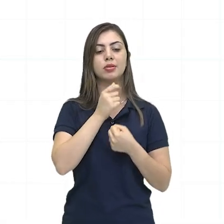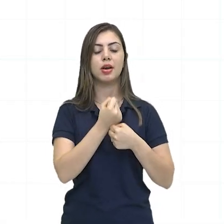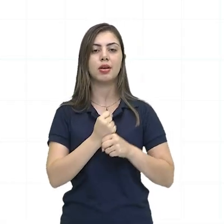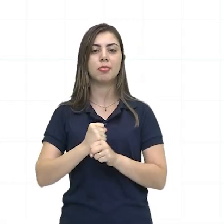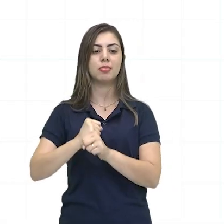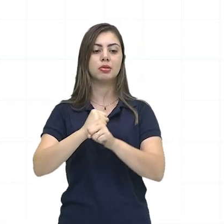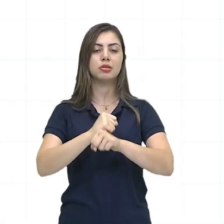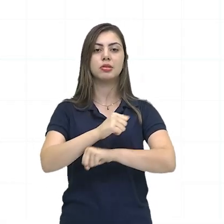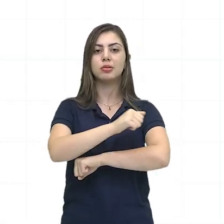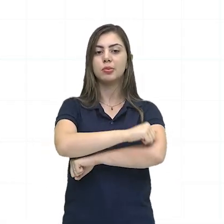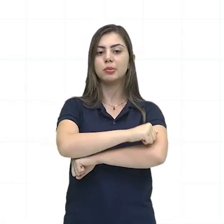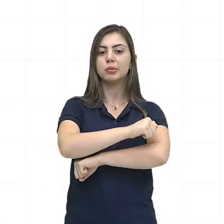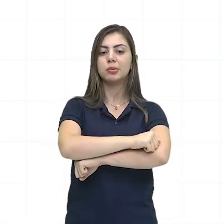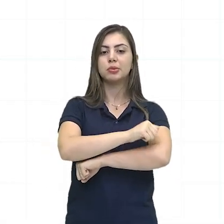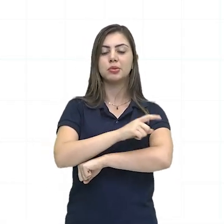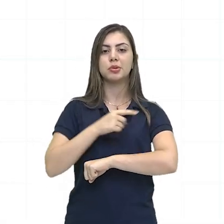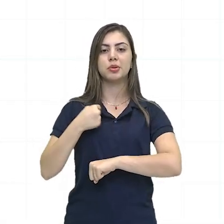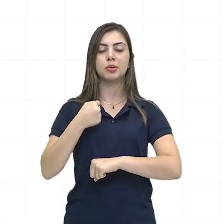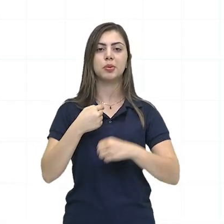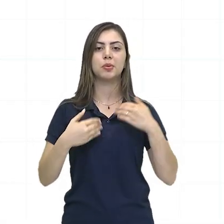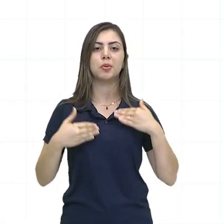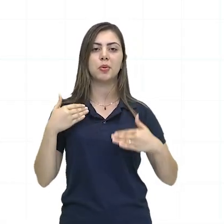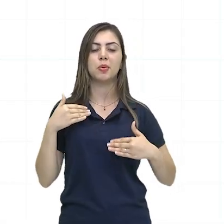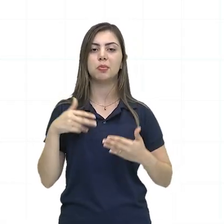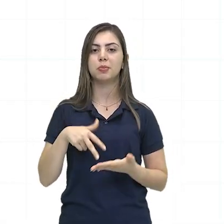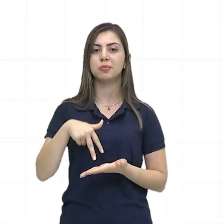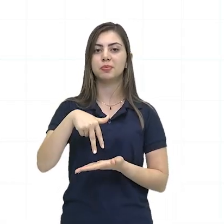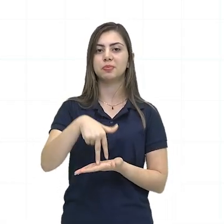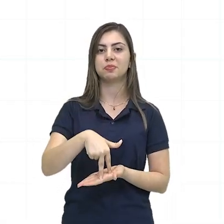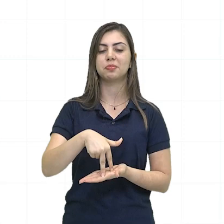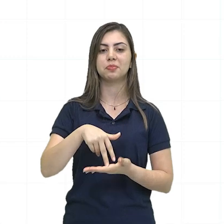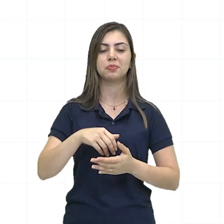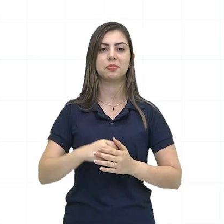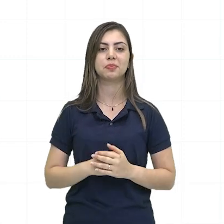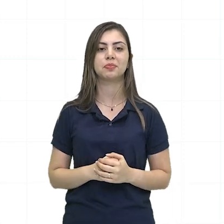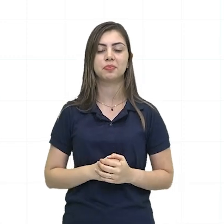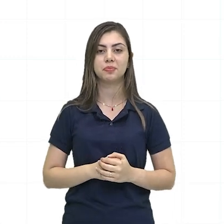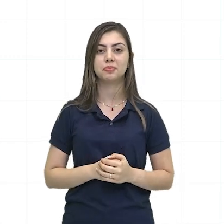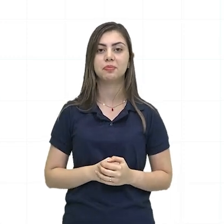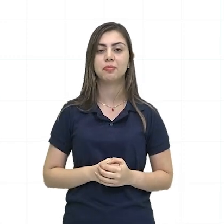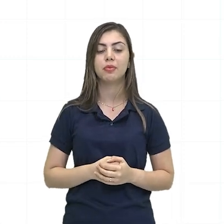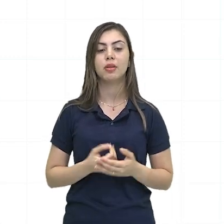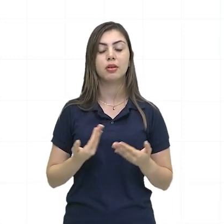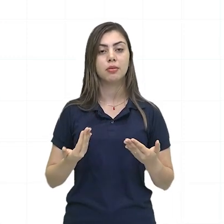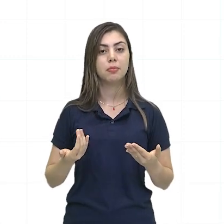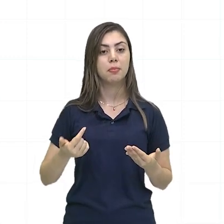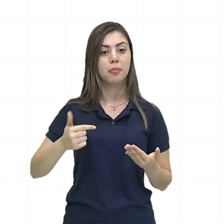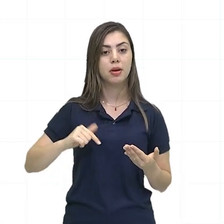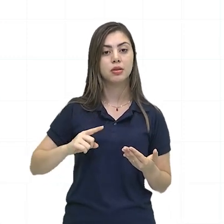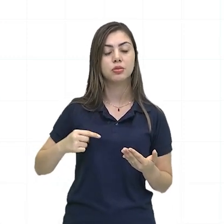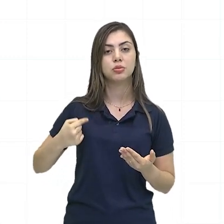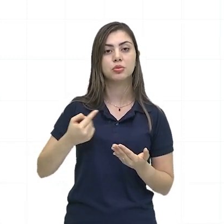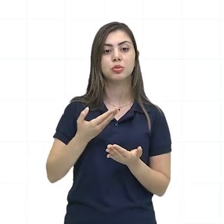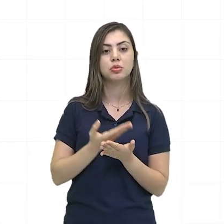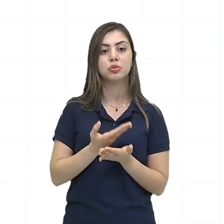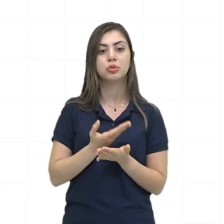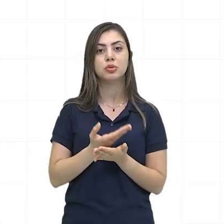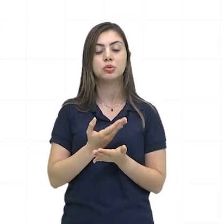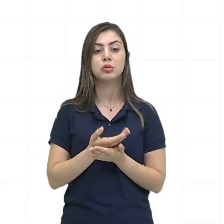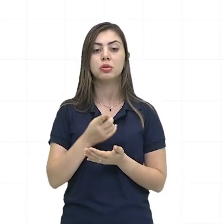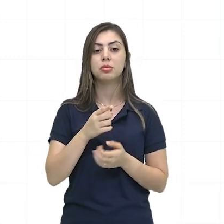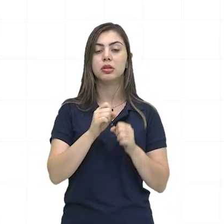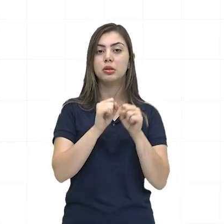e manter o quê? A nossa postura corporal. E vimos também que a relação entre